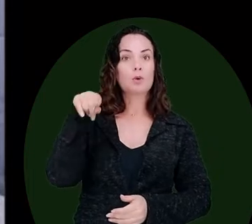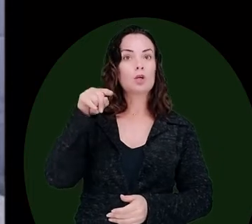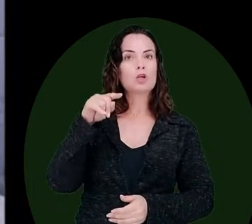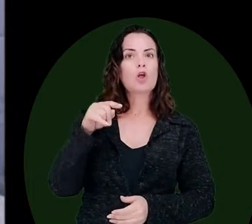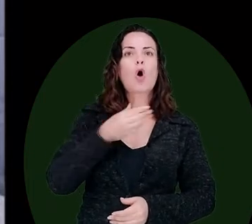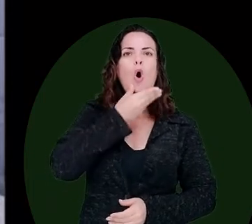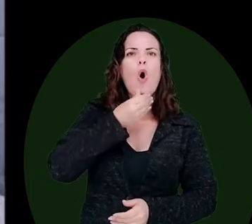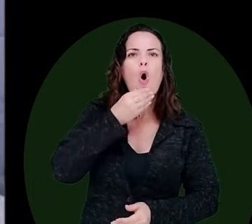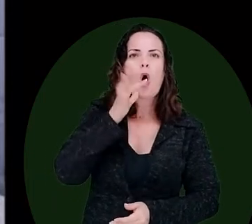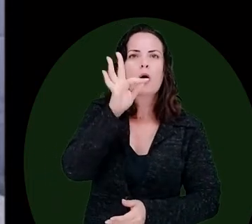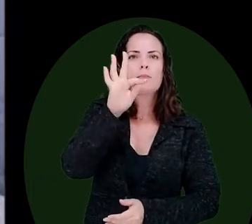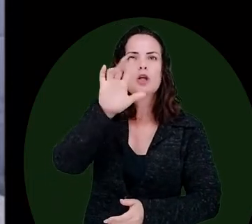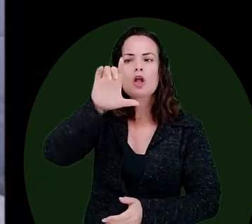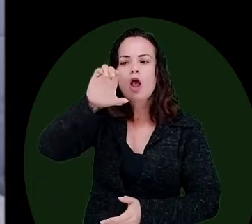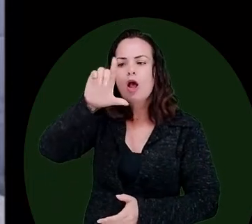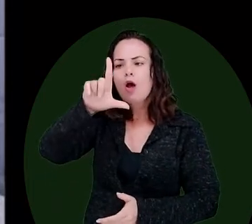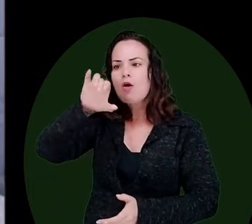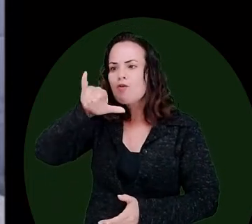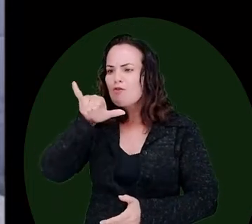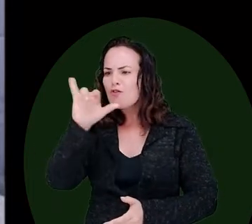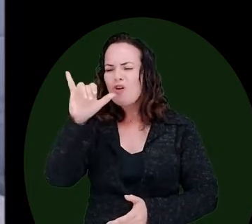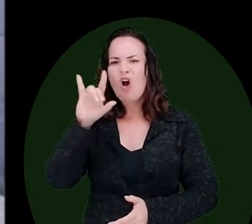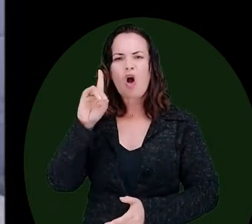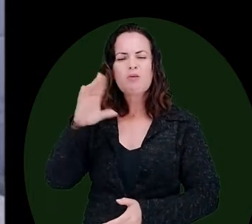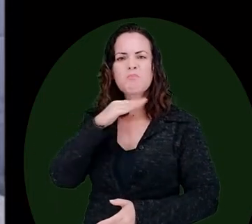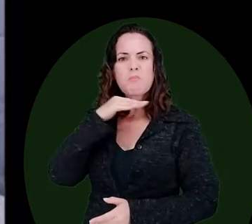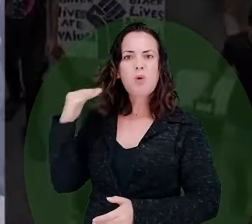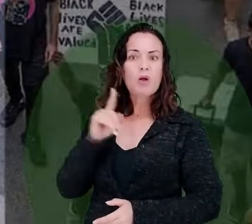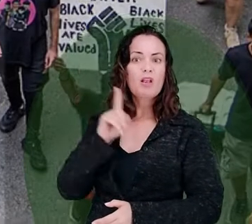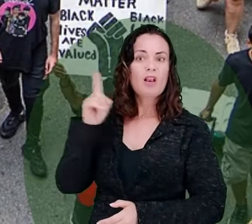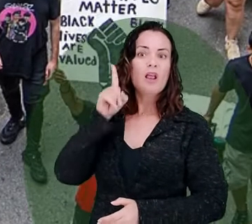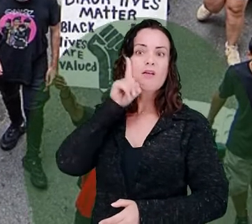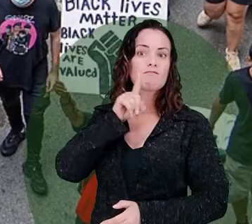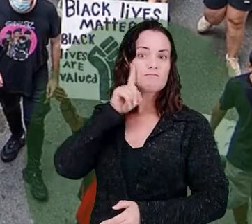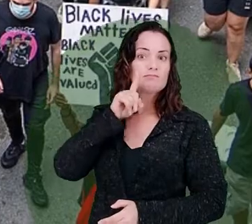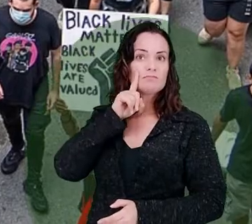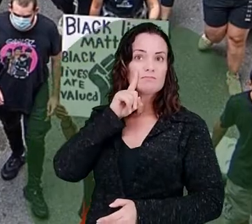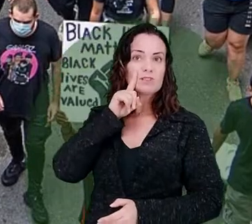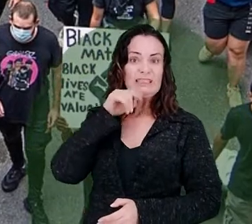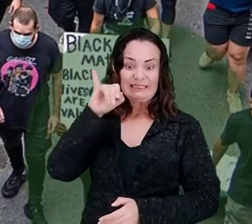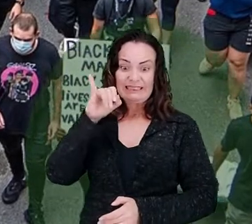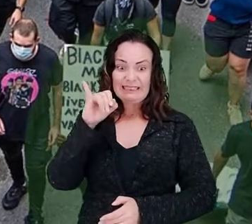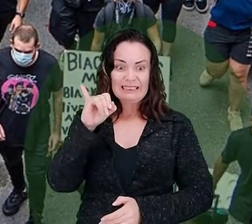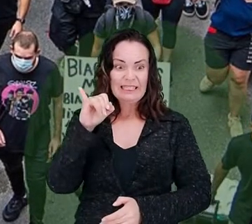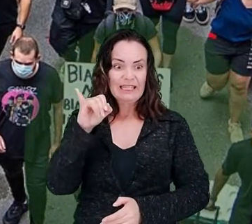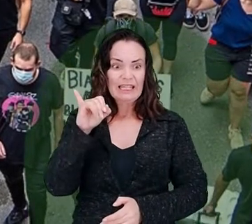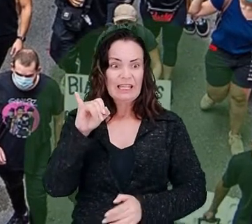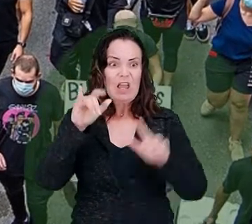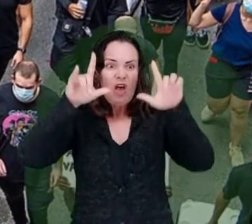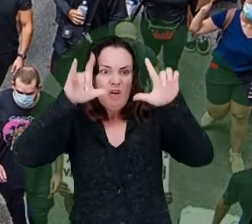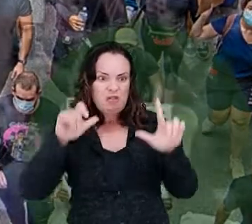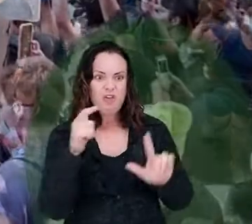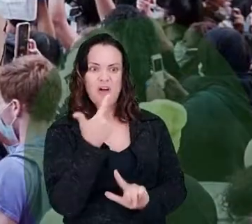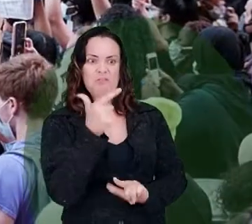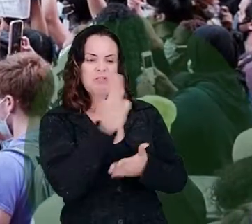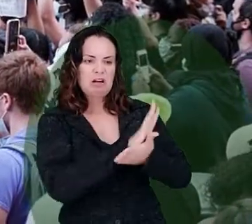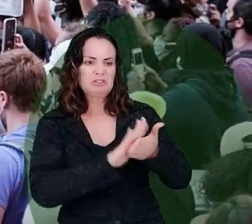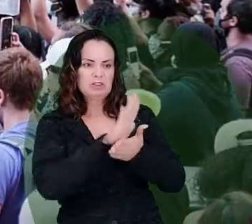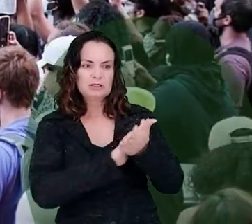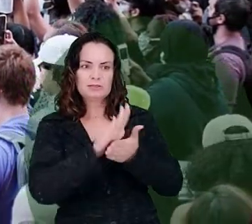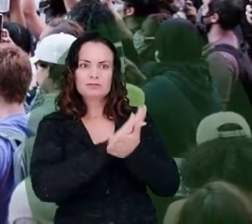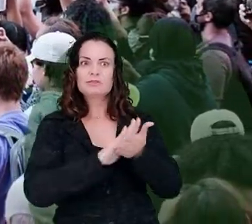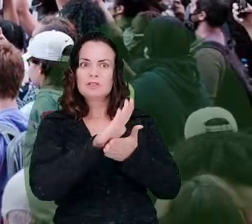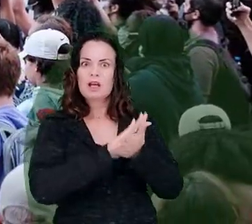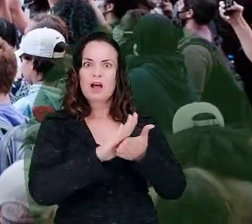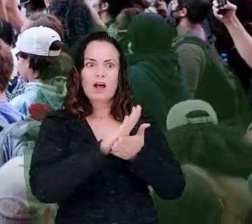Freud, que foi morto nos Estados Unidos. O caso em volta dele não teria tido as proporções que teve se não